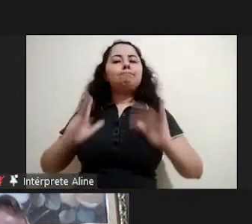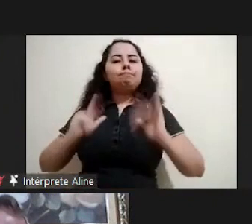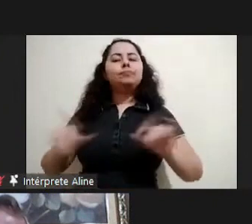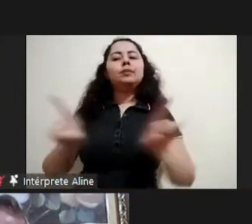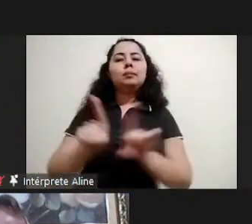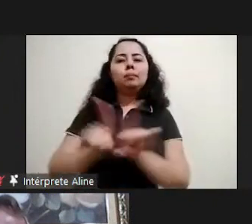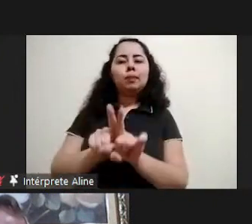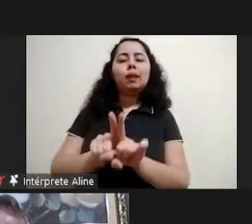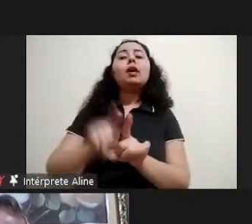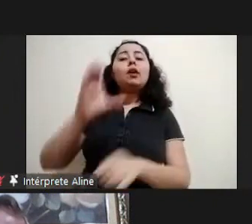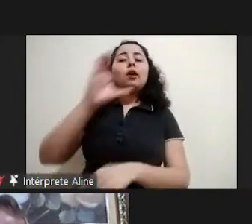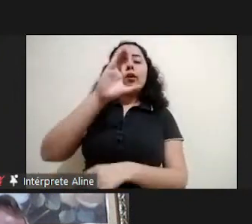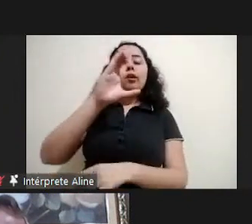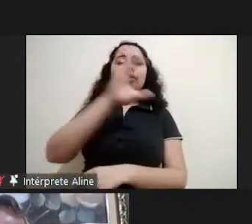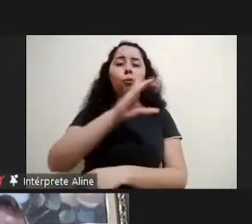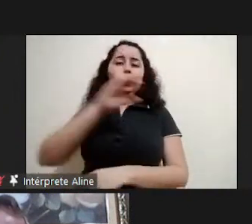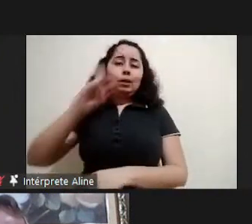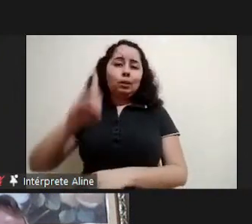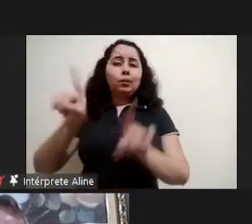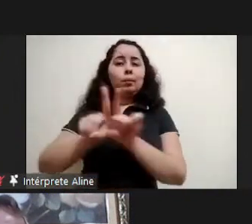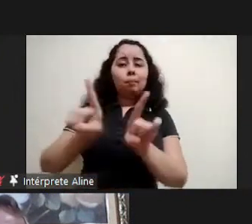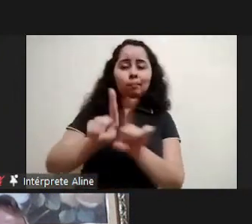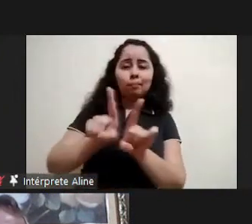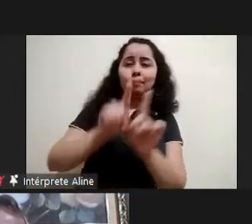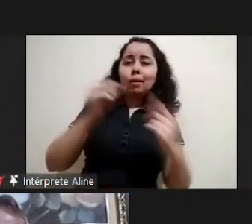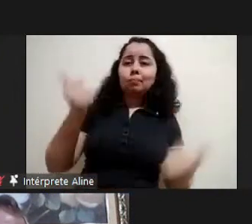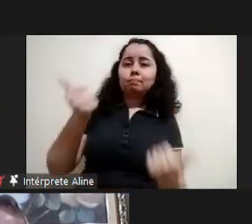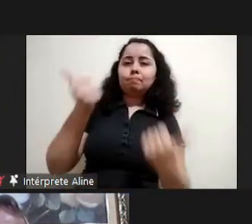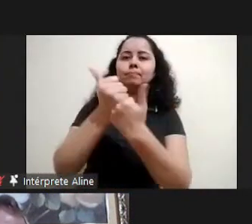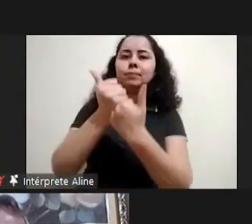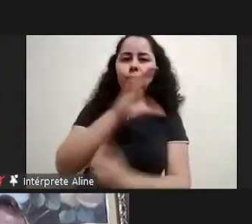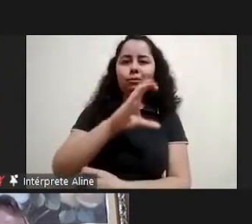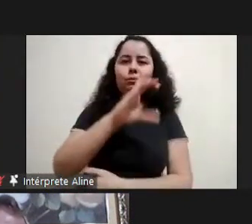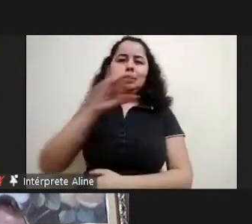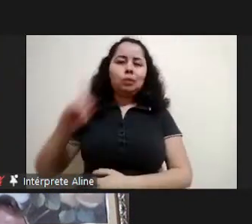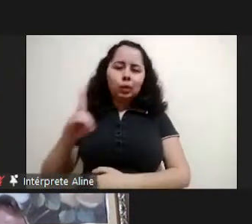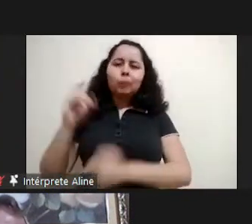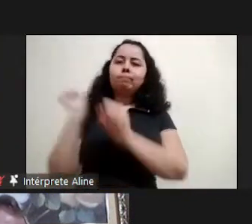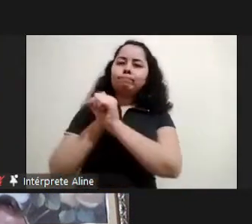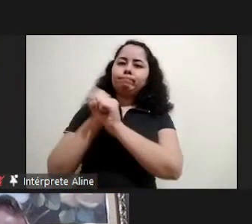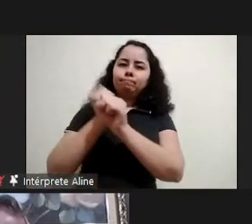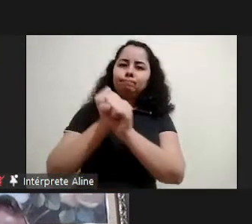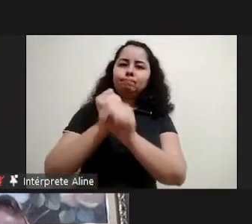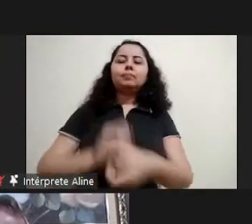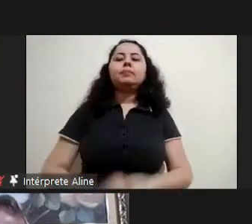e vice-coordenador do curso de Engenharia Civil por diversos mandatos.